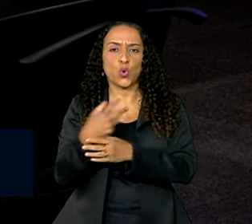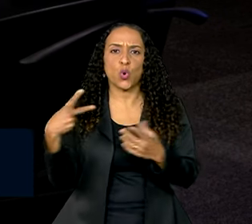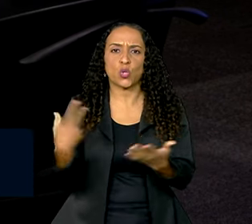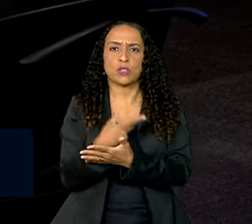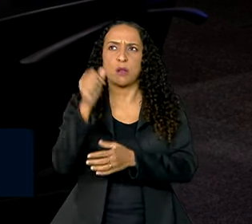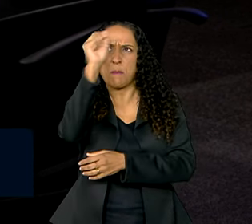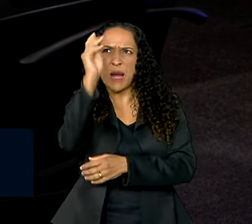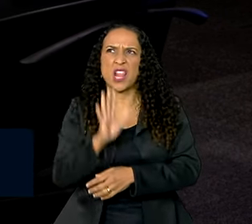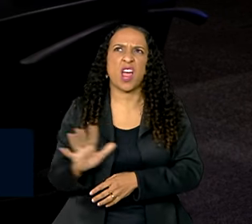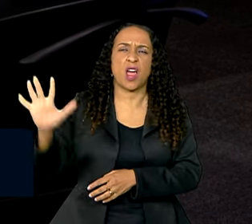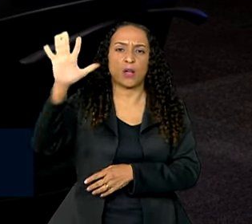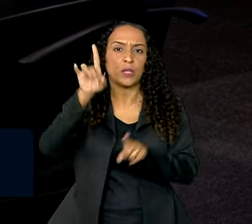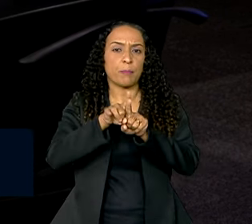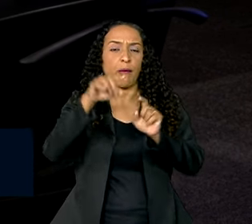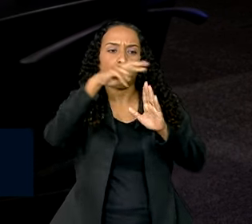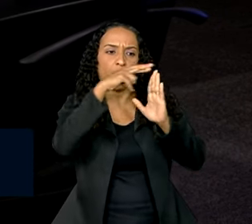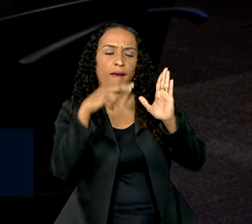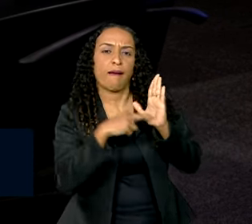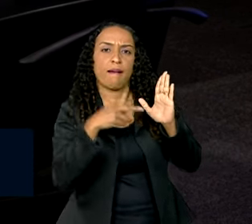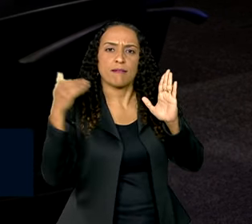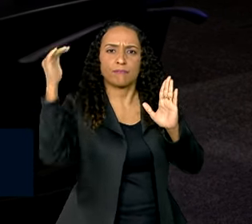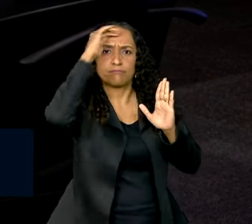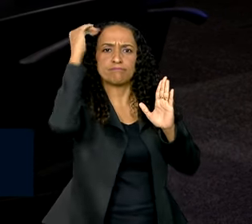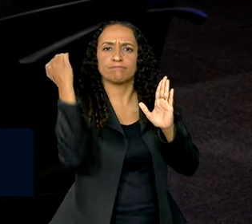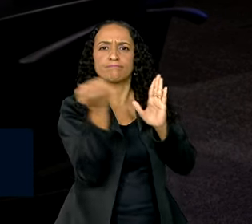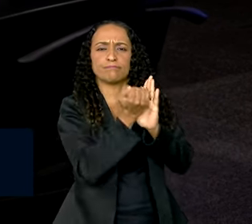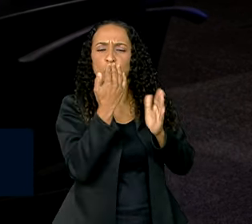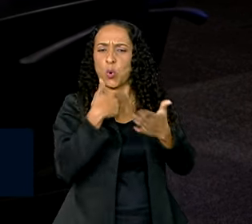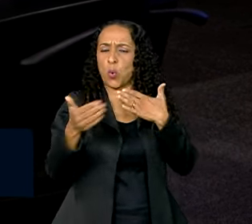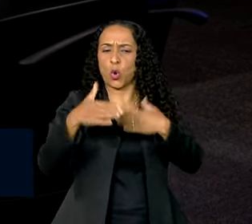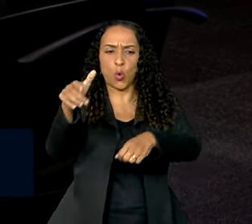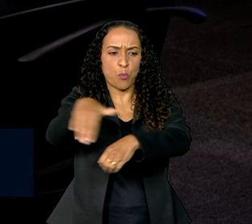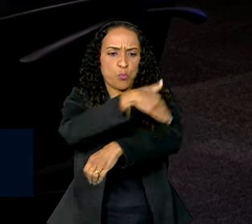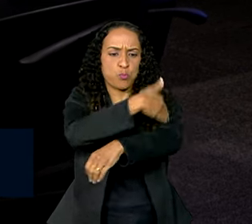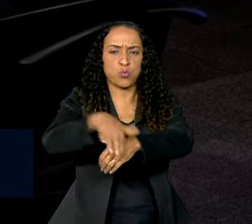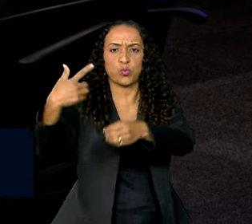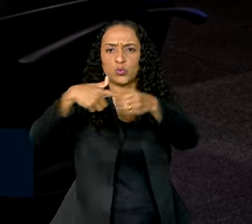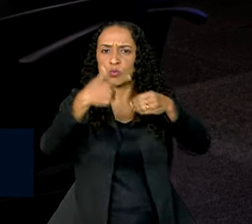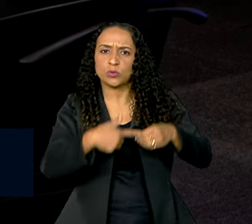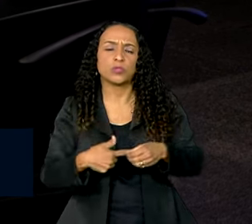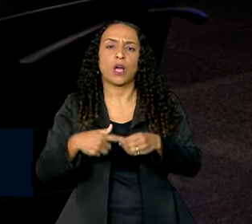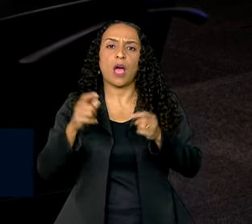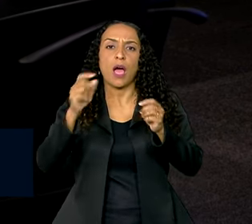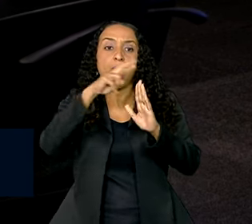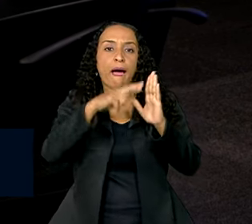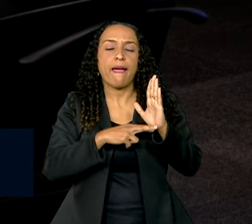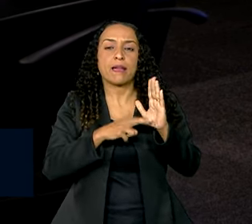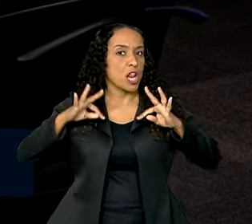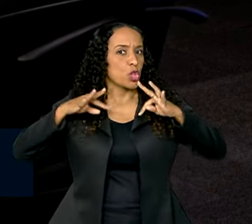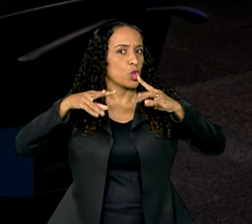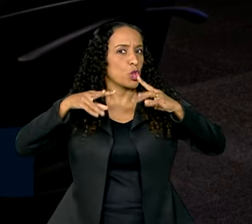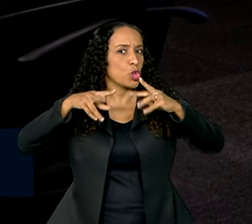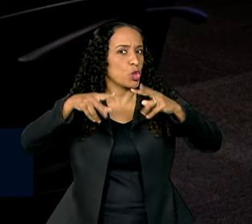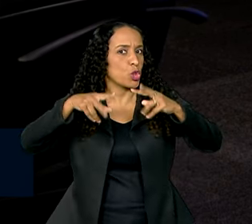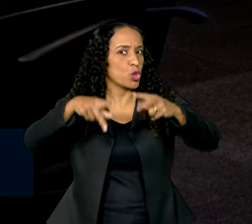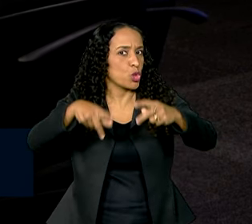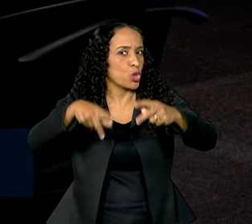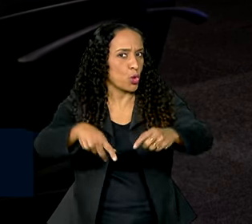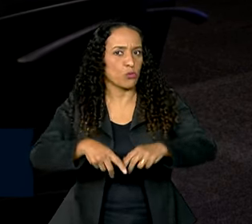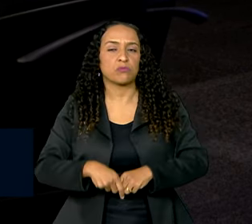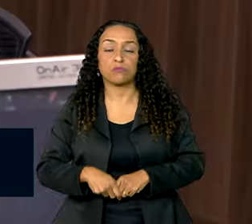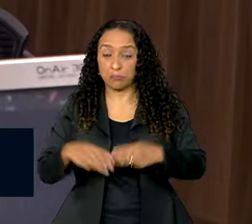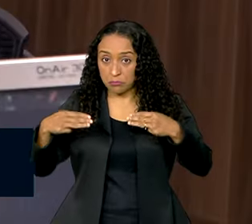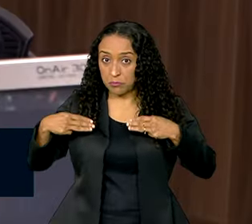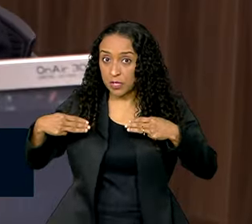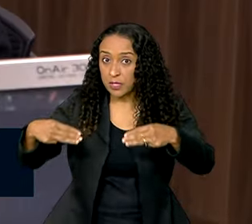país inteiro e as regras, em qualquer via, em qualquer cidade do país que você esteja, as regras elas sejam claras para todo mundo.